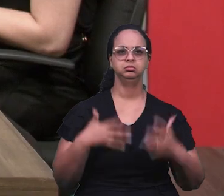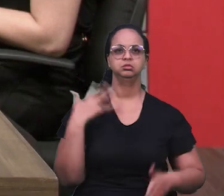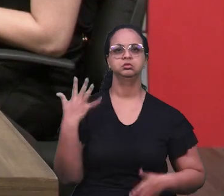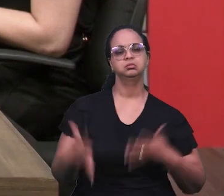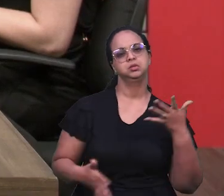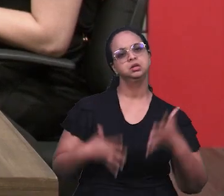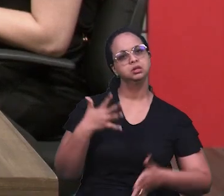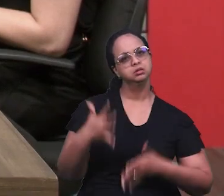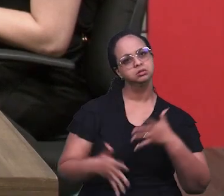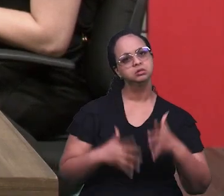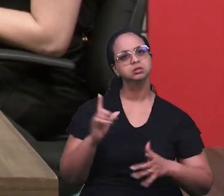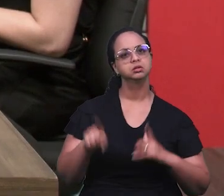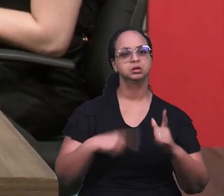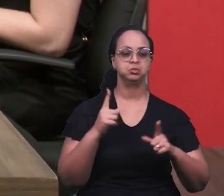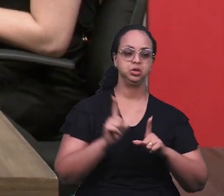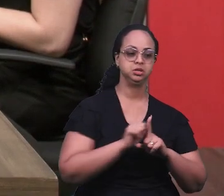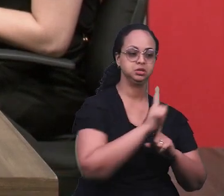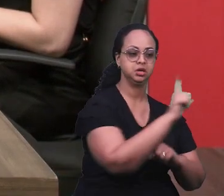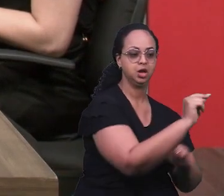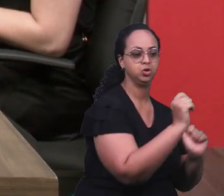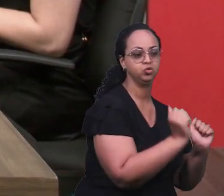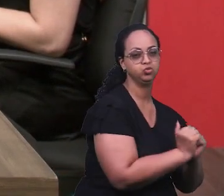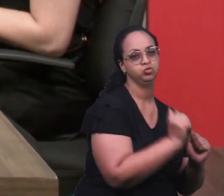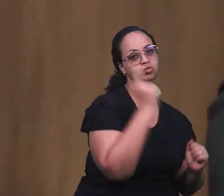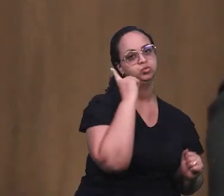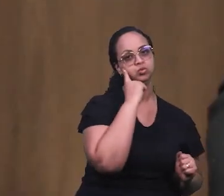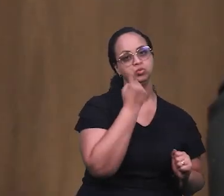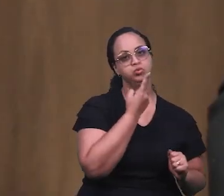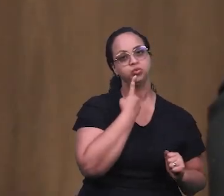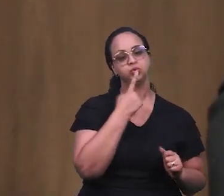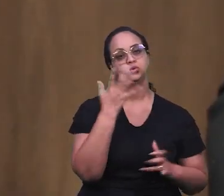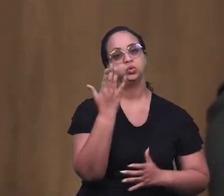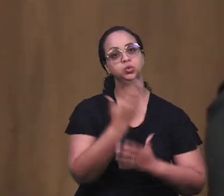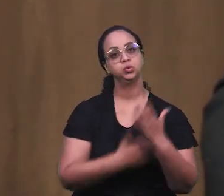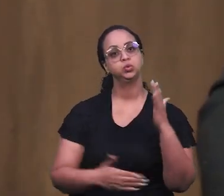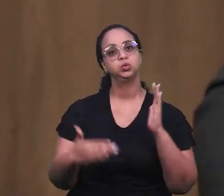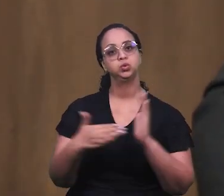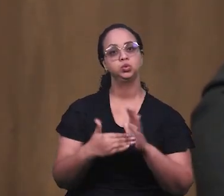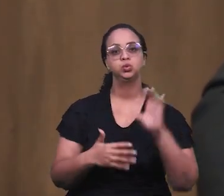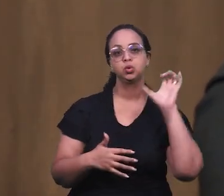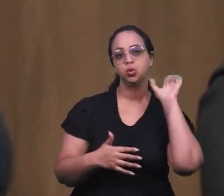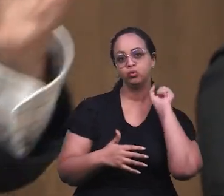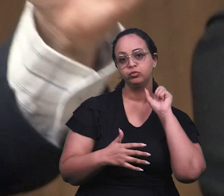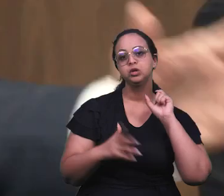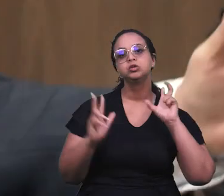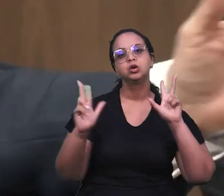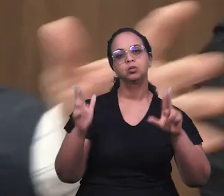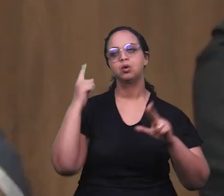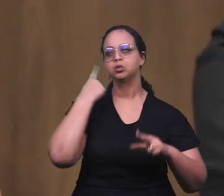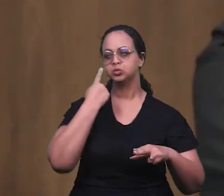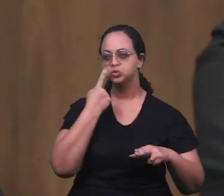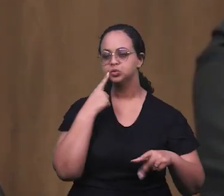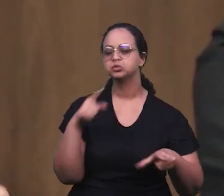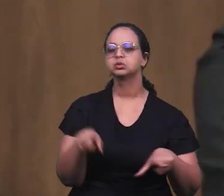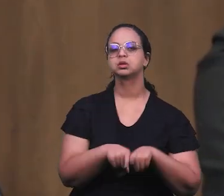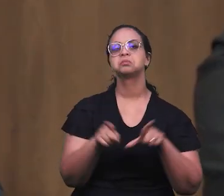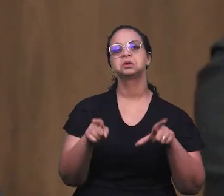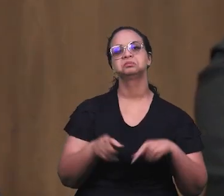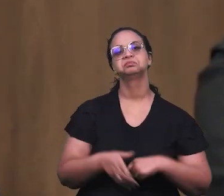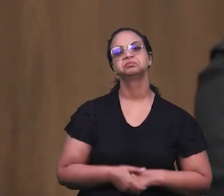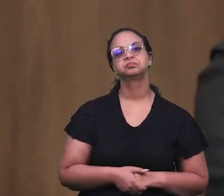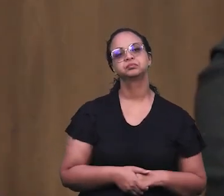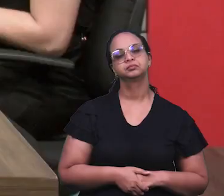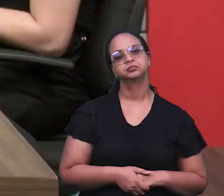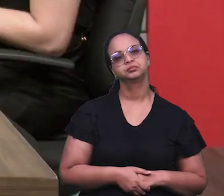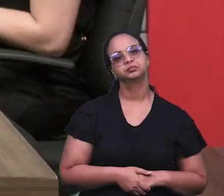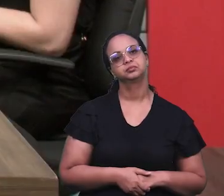toda a interpretação, depois ela sai junto com o surdo e tudo que o ouvinte recebeu, o surdo terá recebido também da mesma